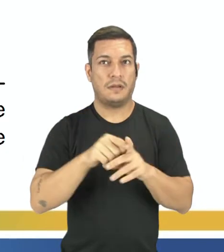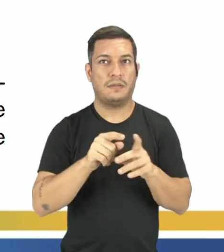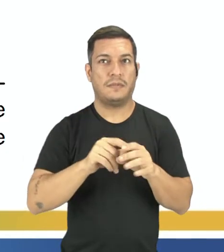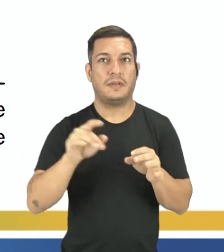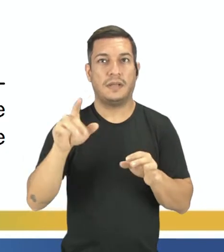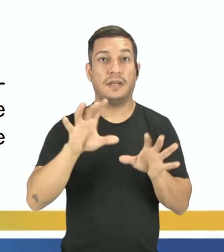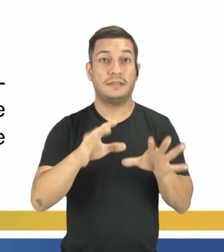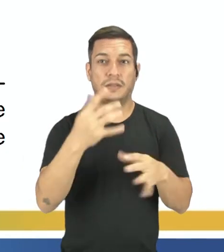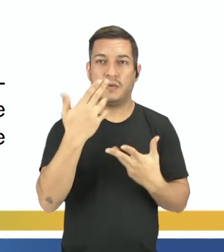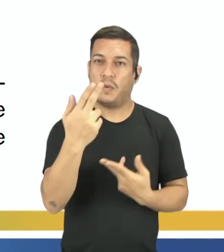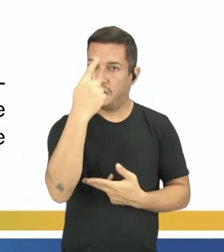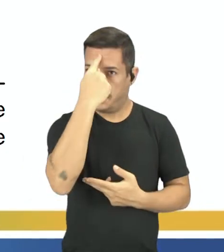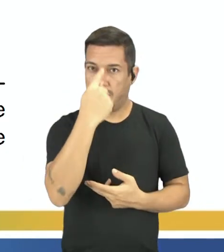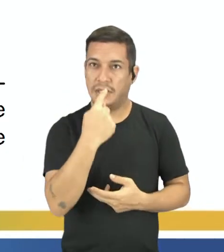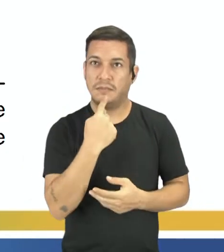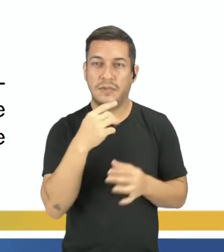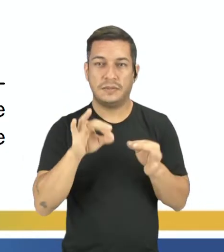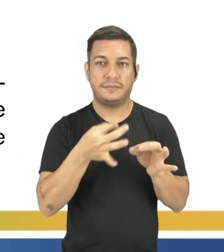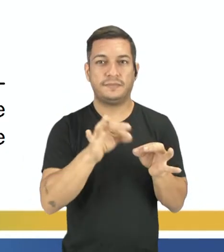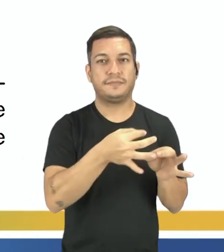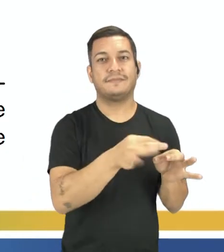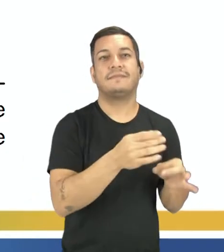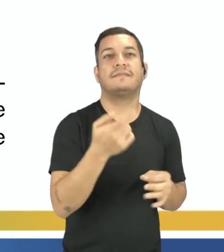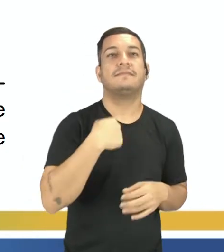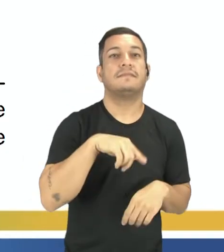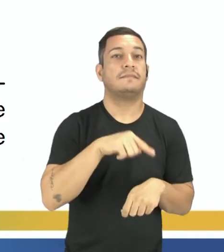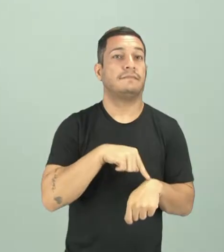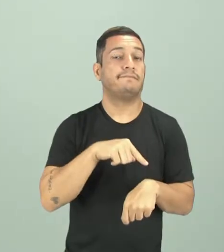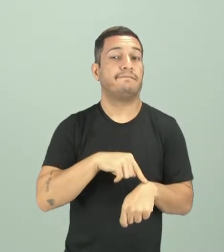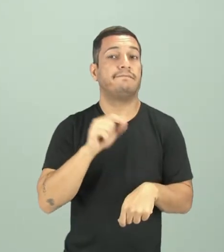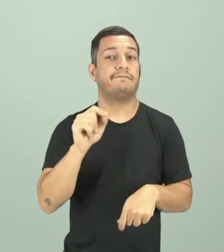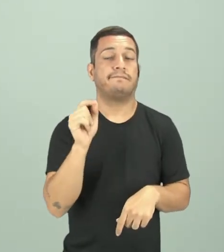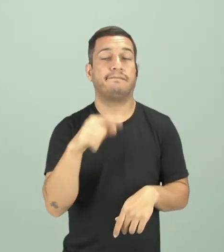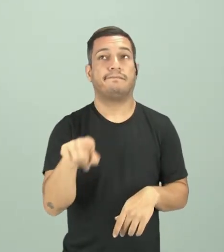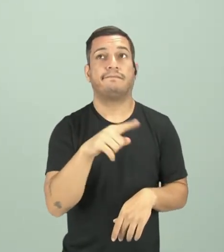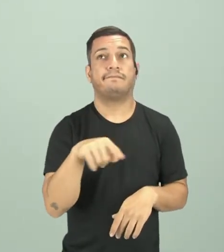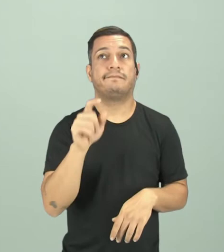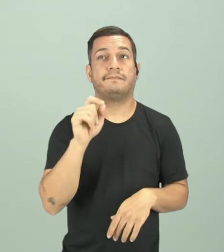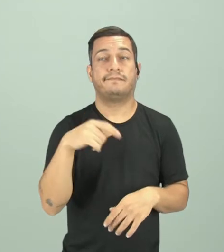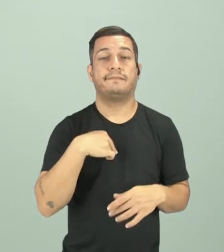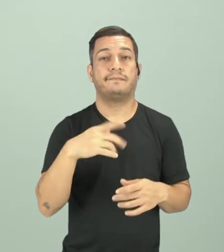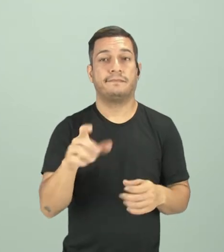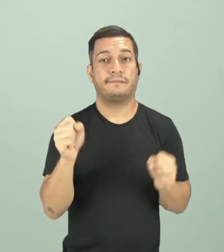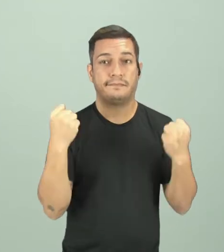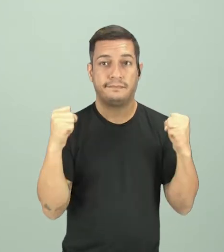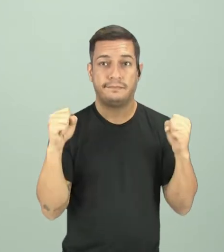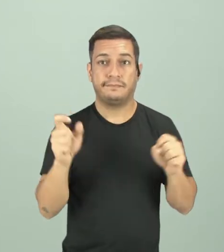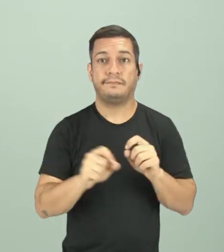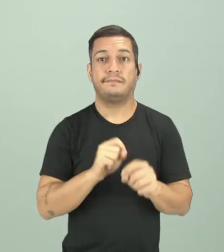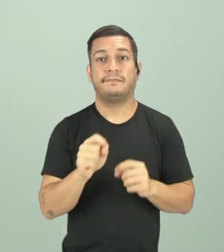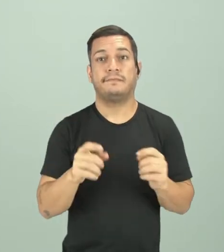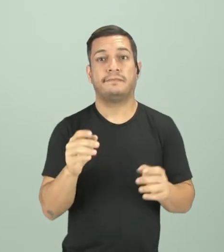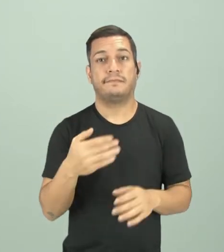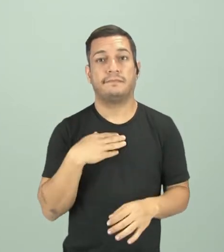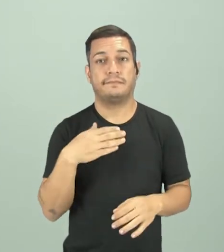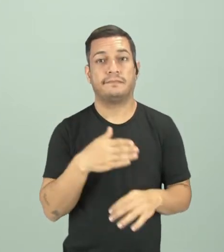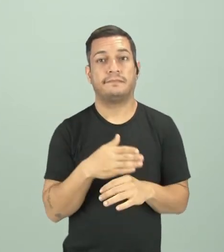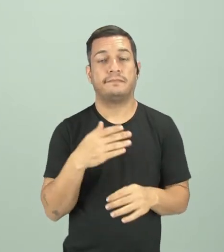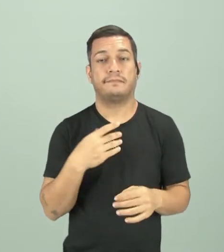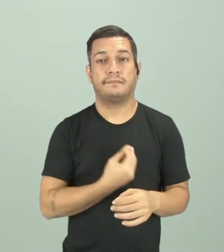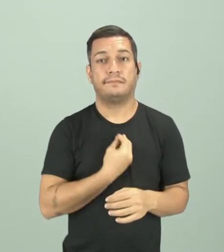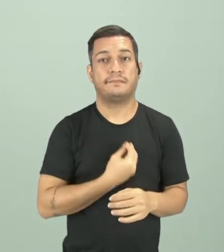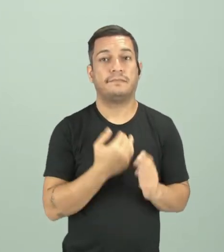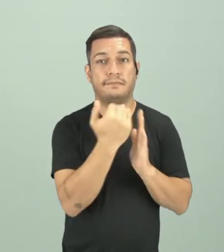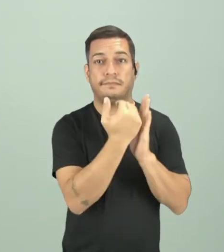crochê. Gente, esse momento aí, que a educação física agora permeia pelos outros